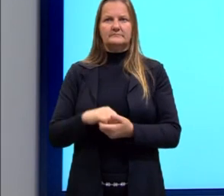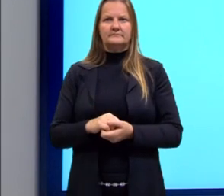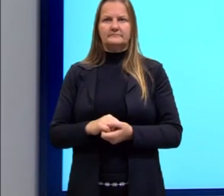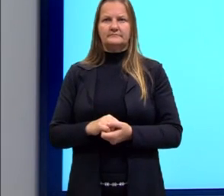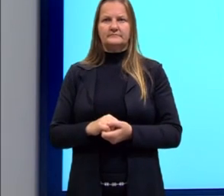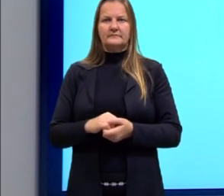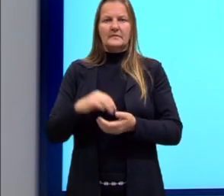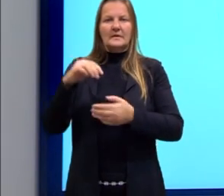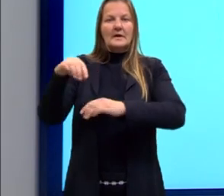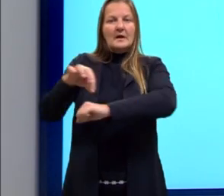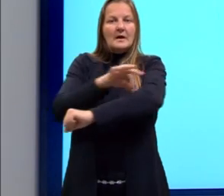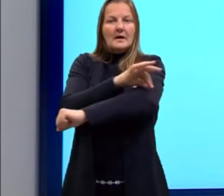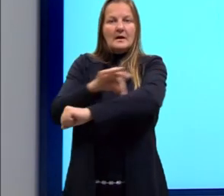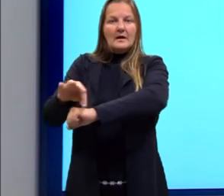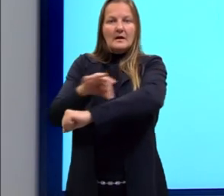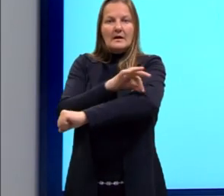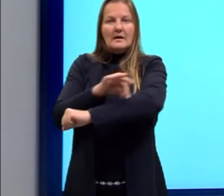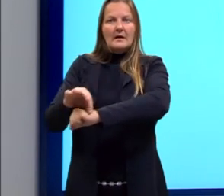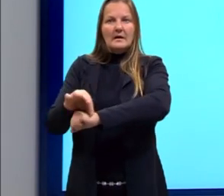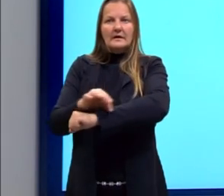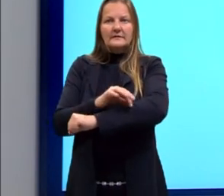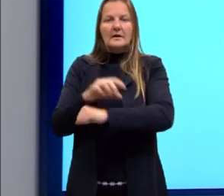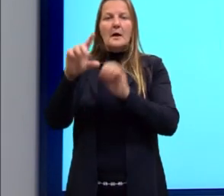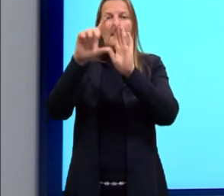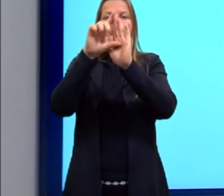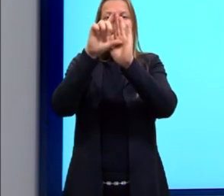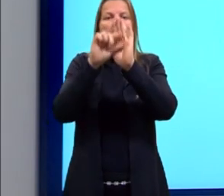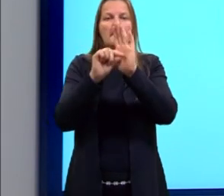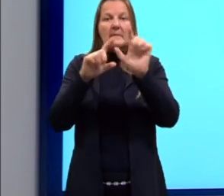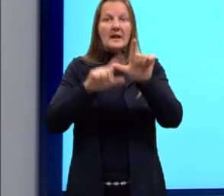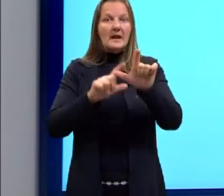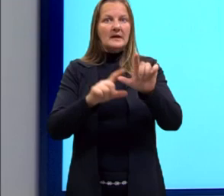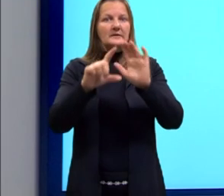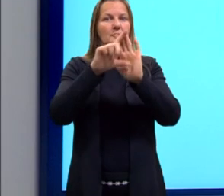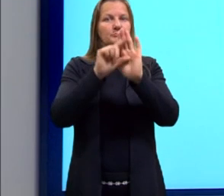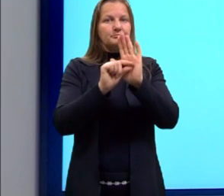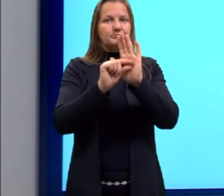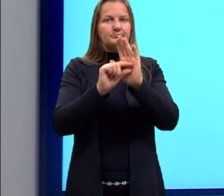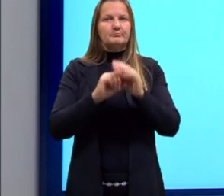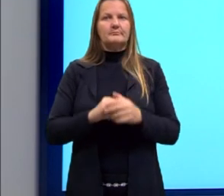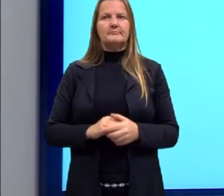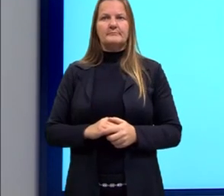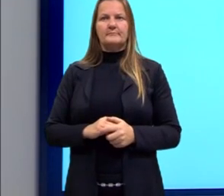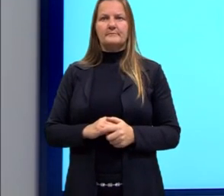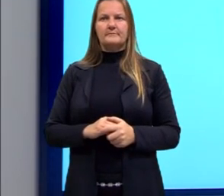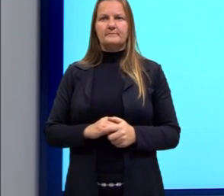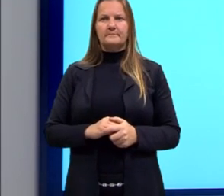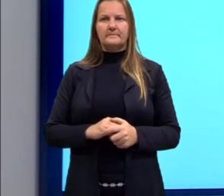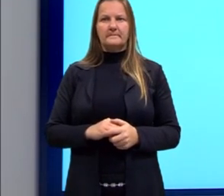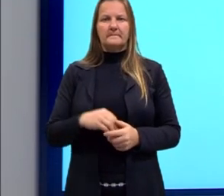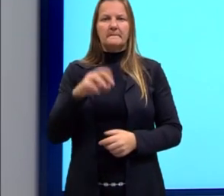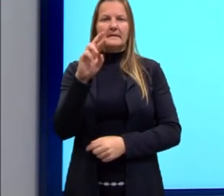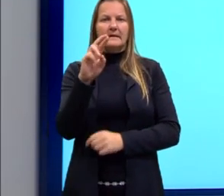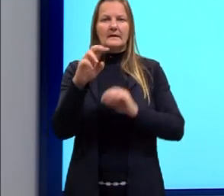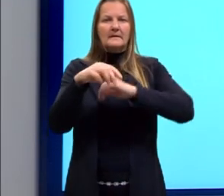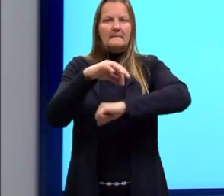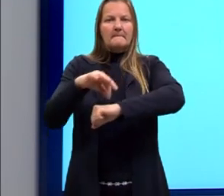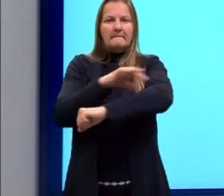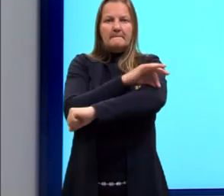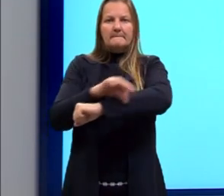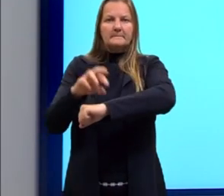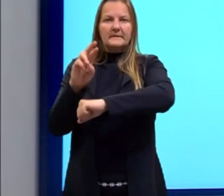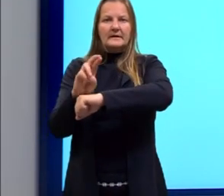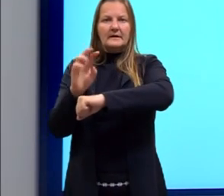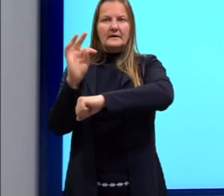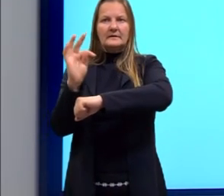as retas nós utilizamos letras minúsculas do nosso alfabeto então reta r a reta S